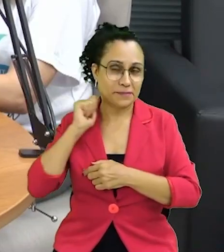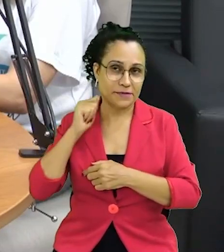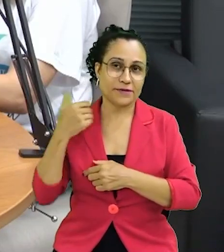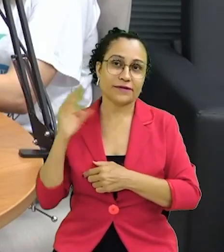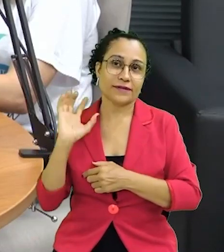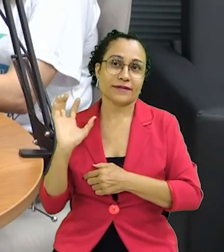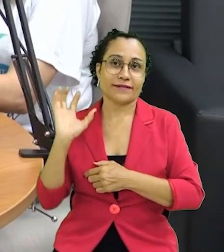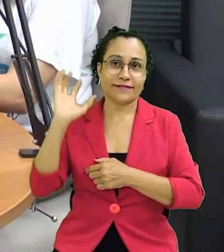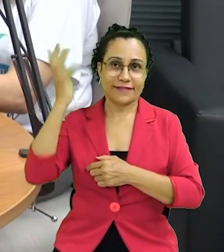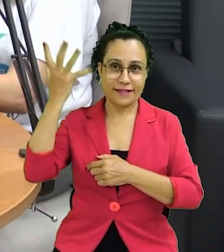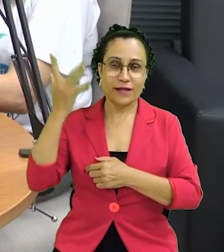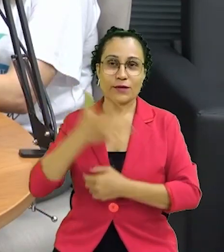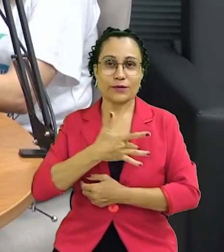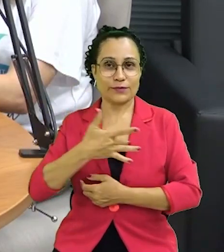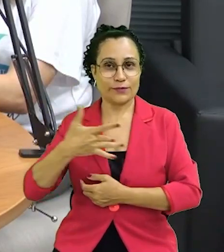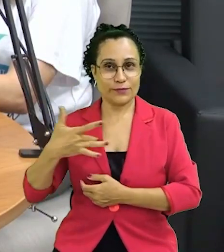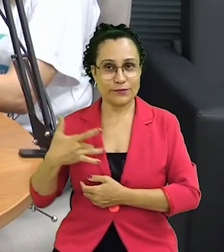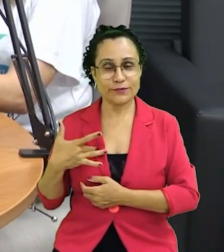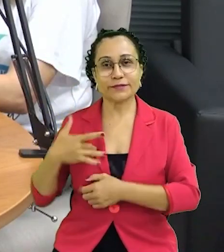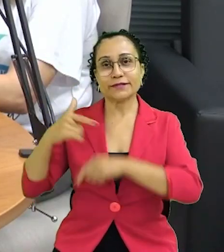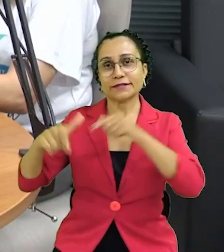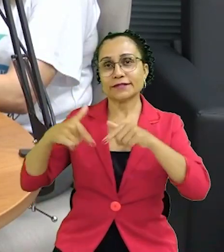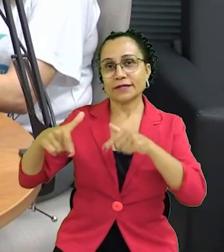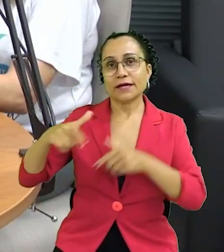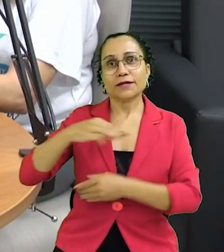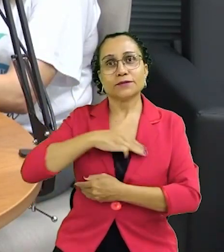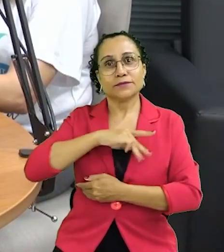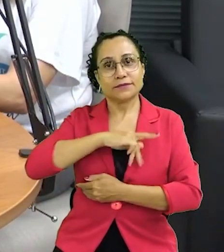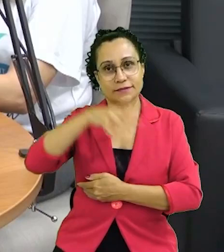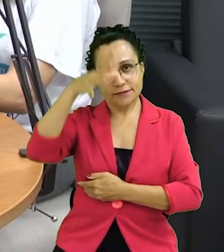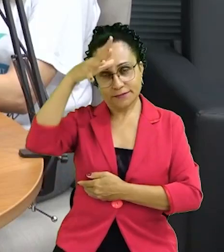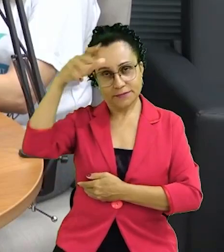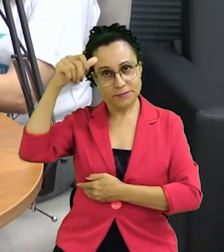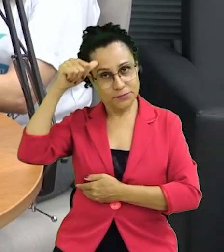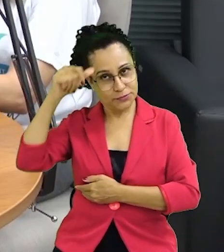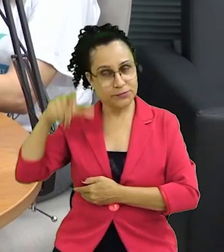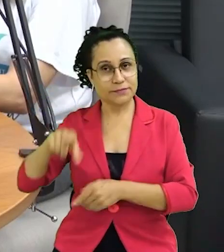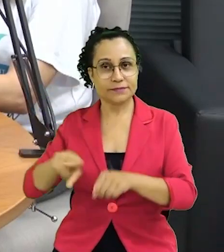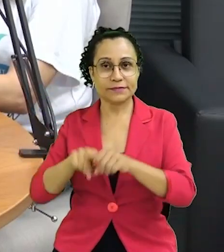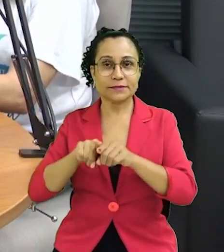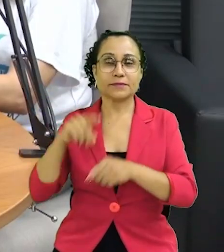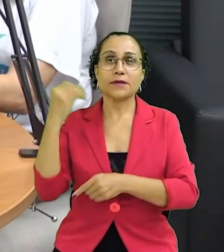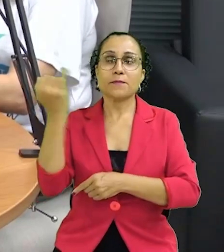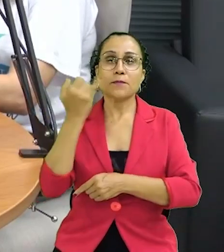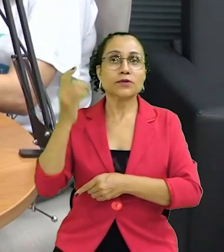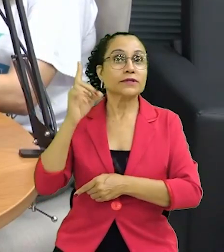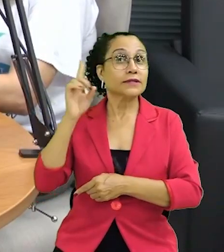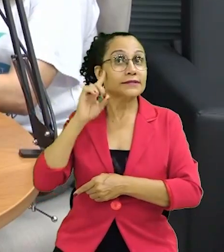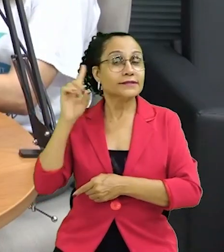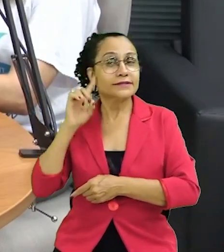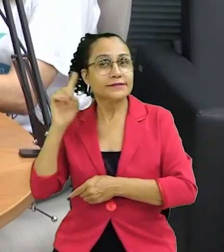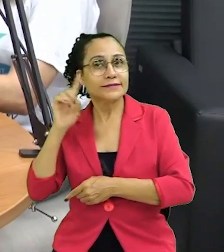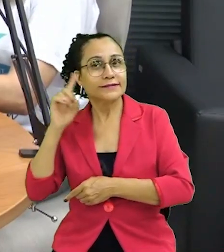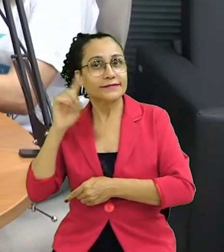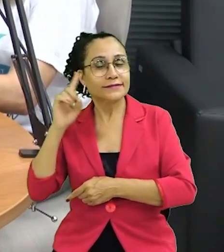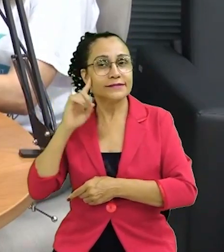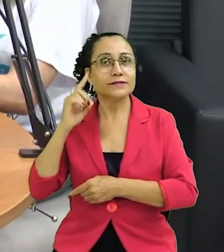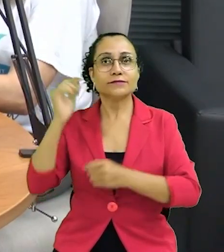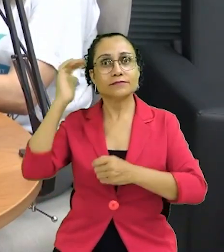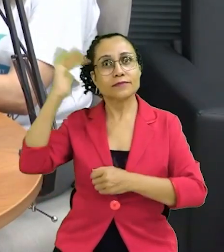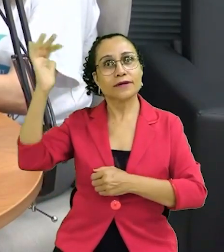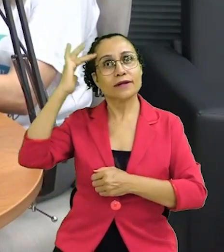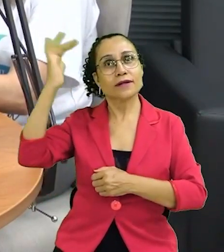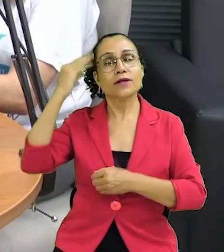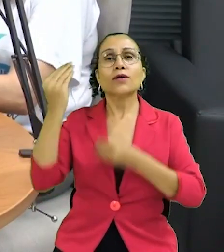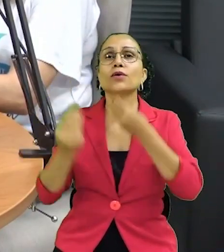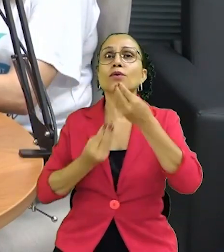está realizando aqui o mês da saúde ocupacional no Ministério Público, e temos importantes datas, né, para nós lembrarmos e fazermos a reflexão